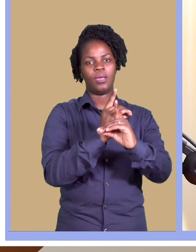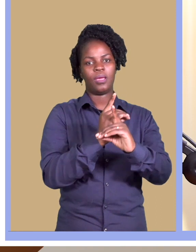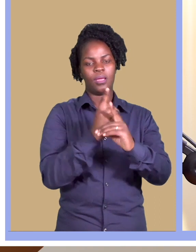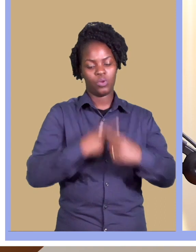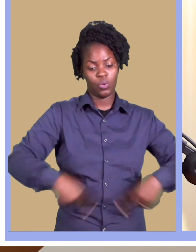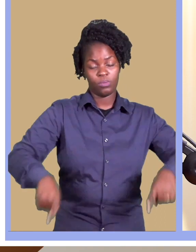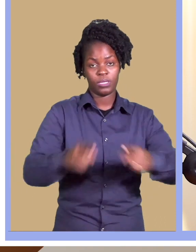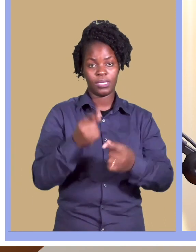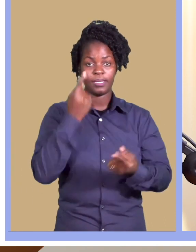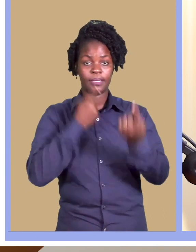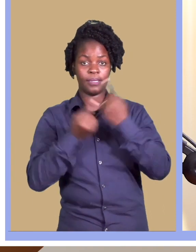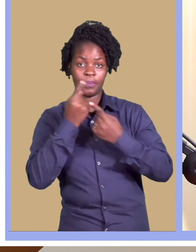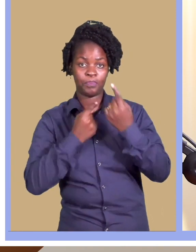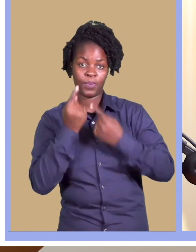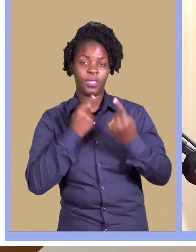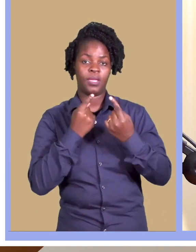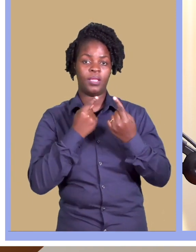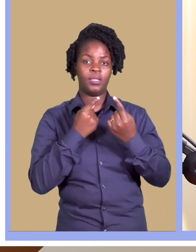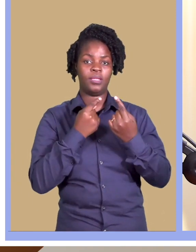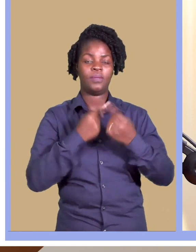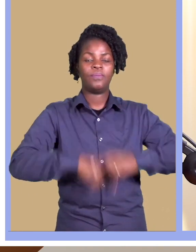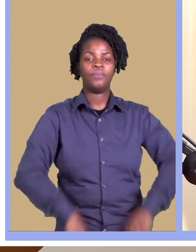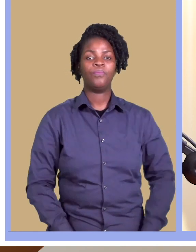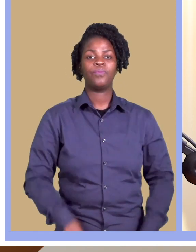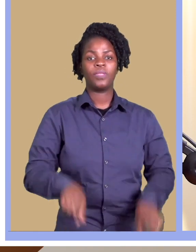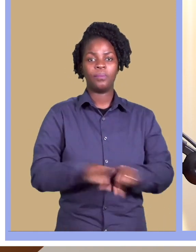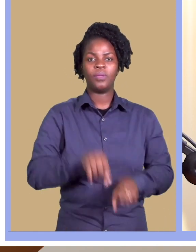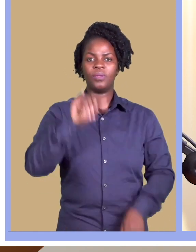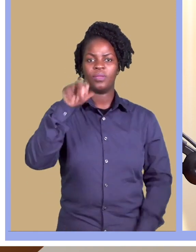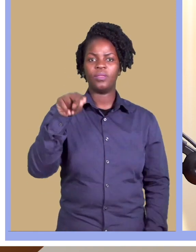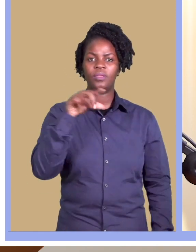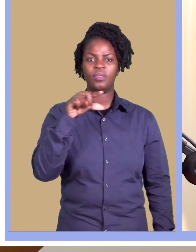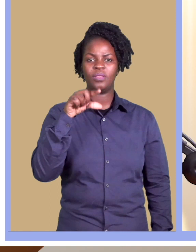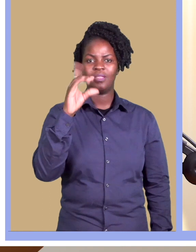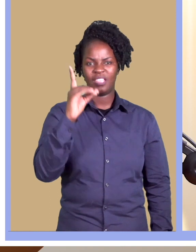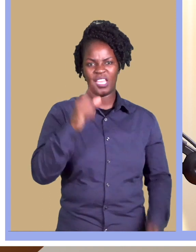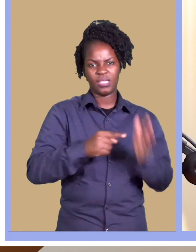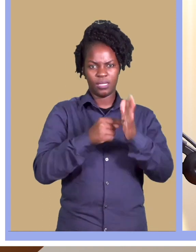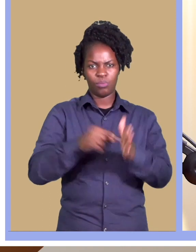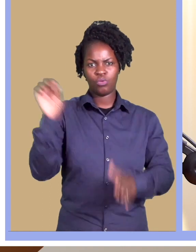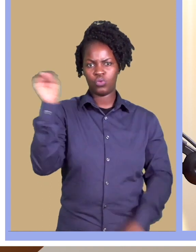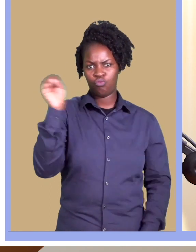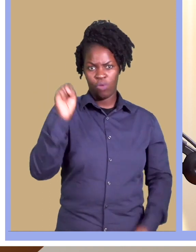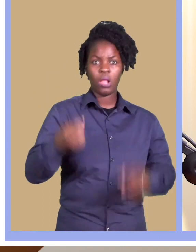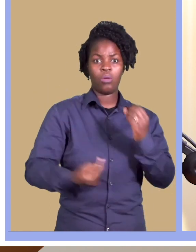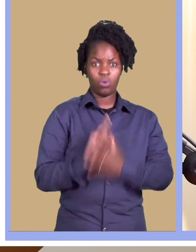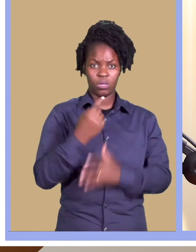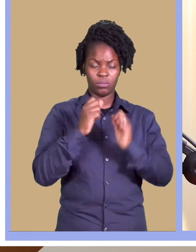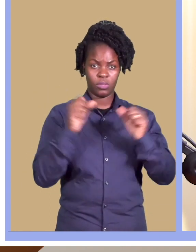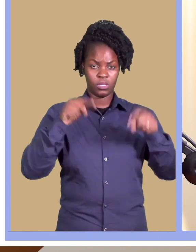e das próprias intervenções humanitárias. Isso tem acontecido, por exemplo, em Sofala, mas aqui